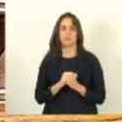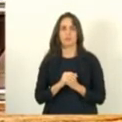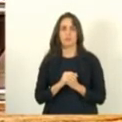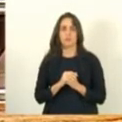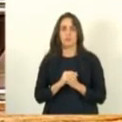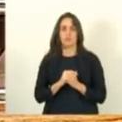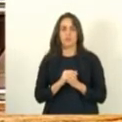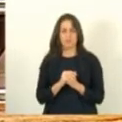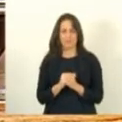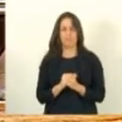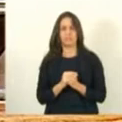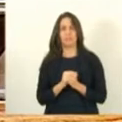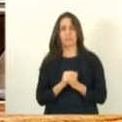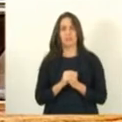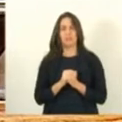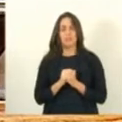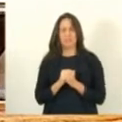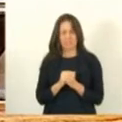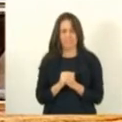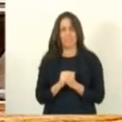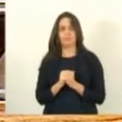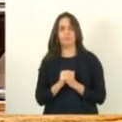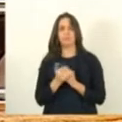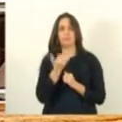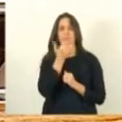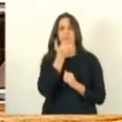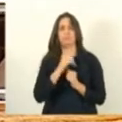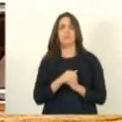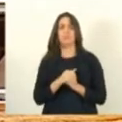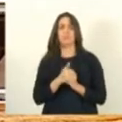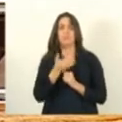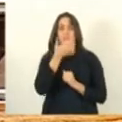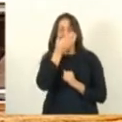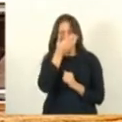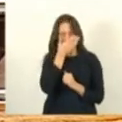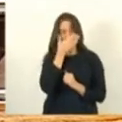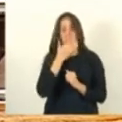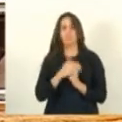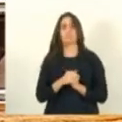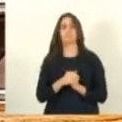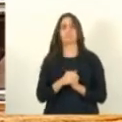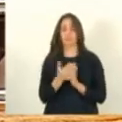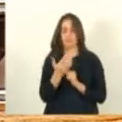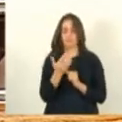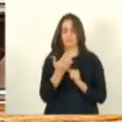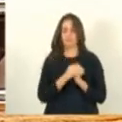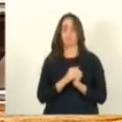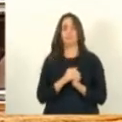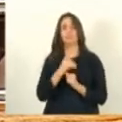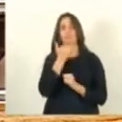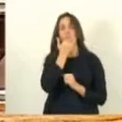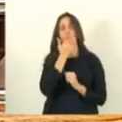tem 20 dias, filho dela, Antônio, uma criança,